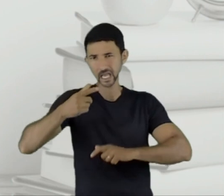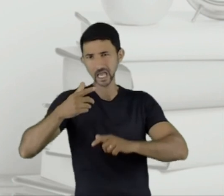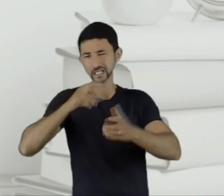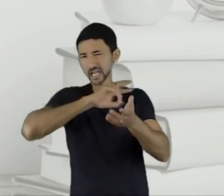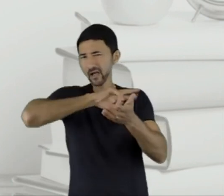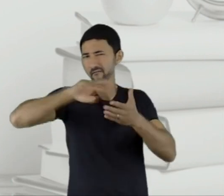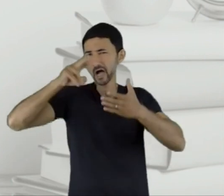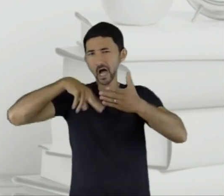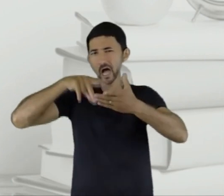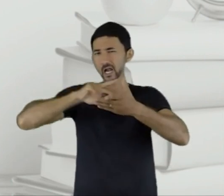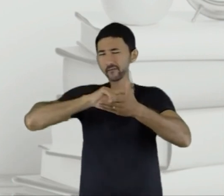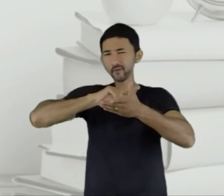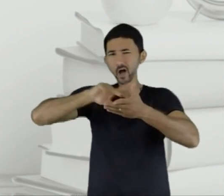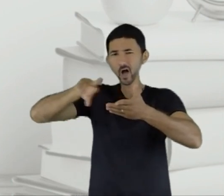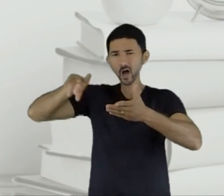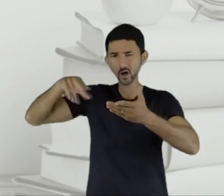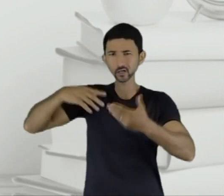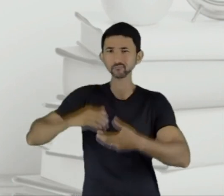88